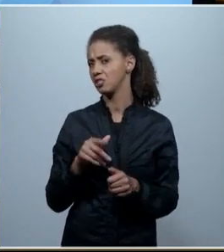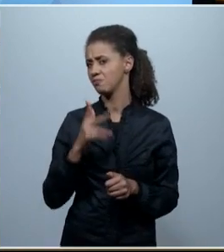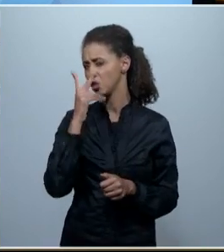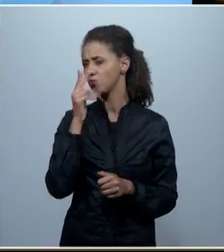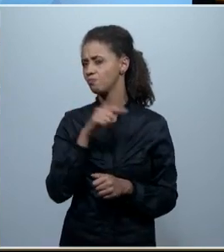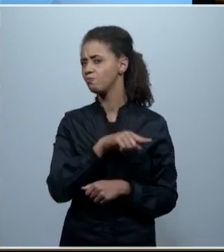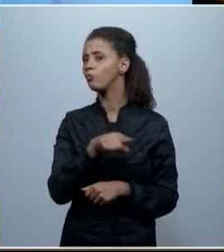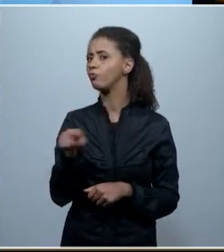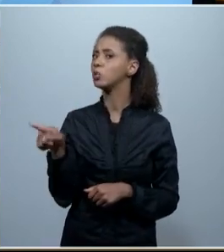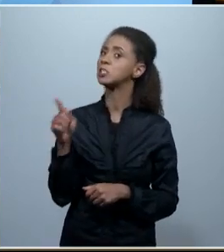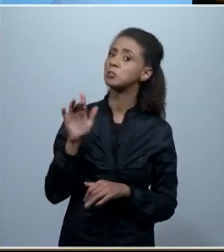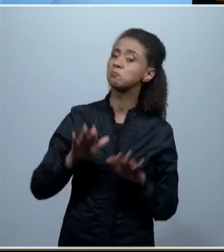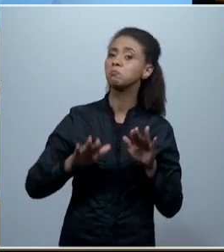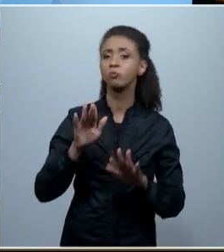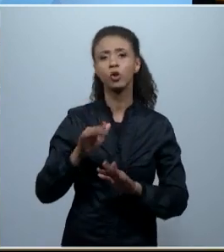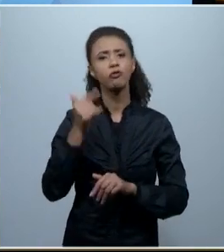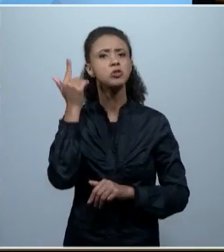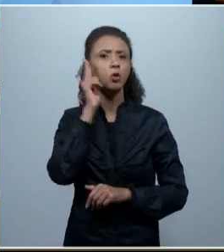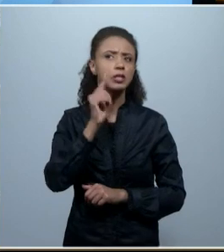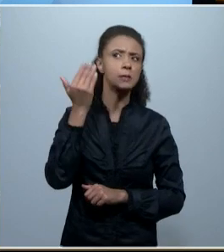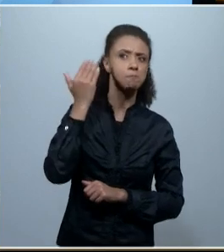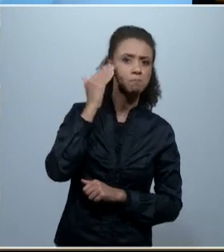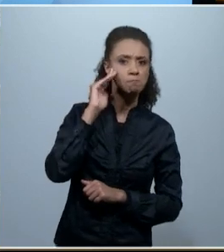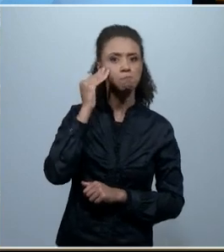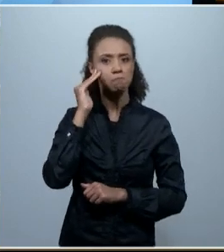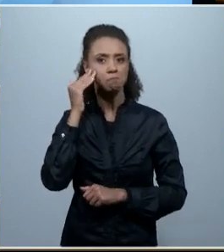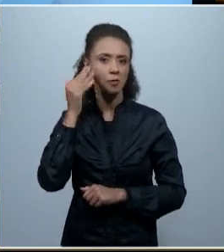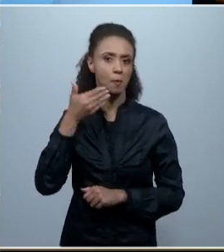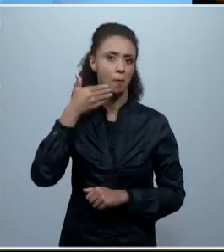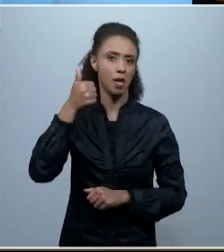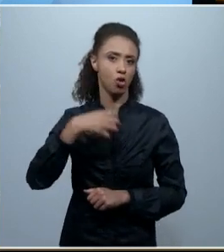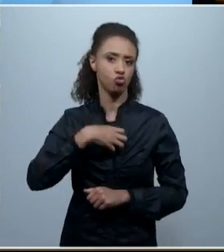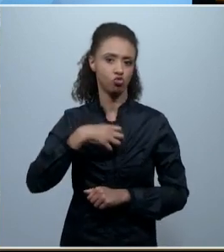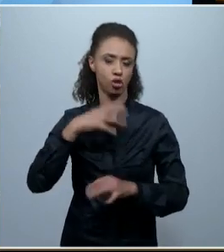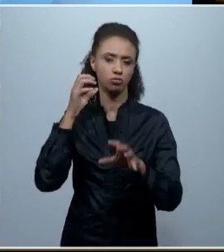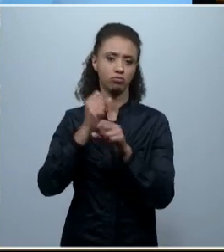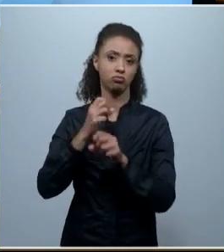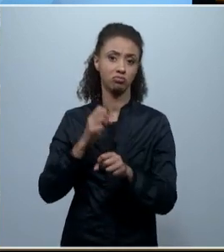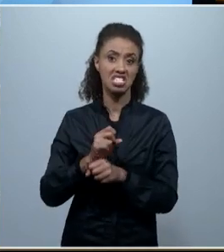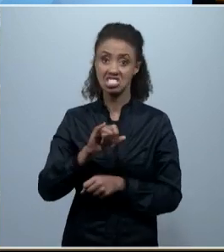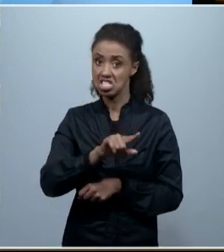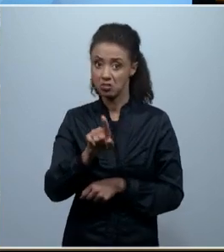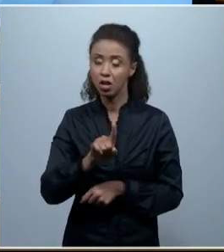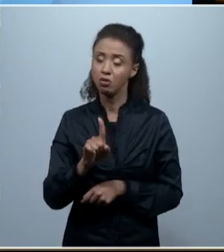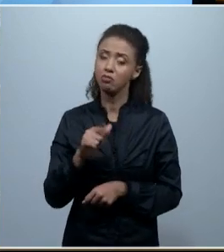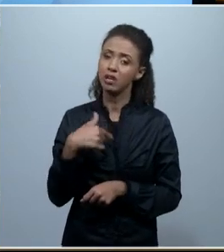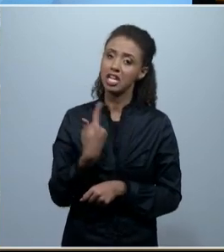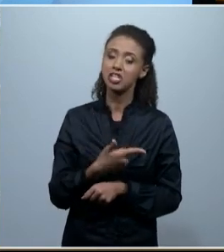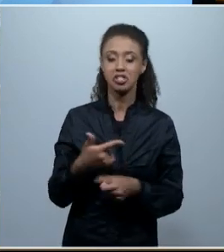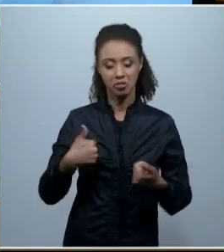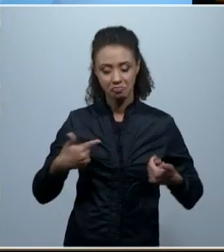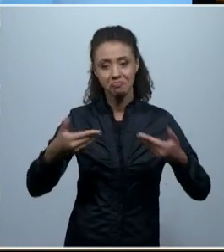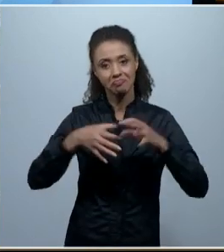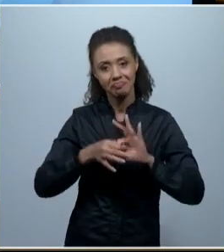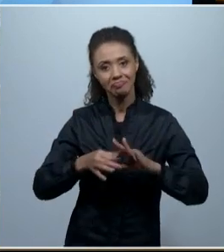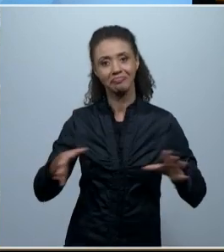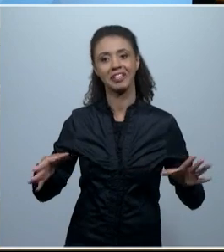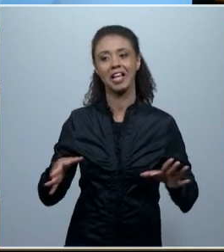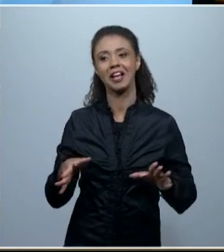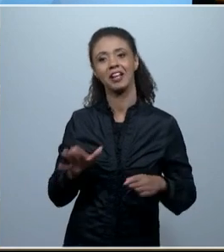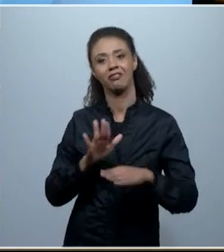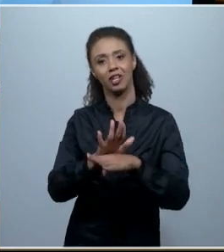atuais conseguem digerir essa solução mas se não a gente a gente tá tá tá disposição pra